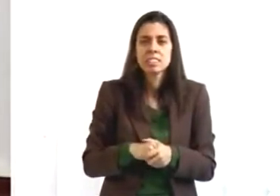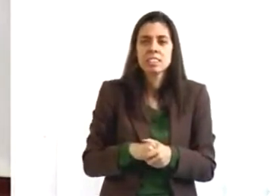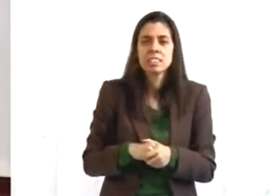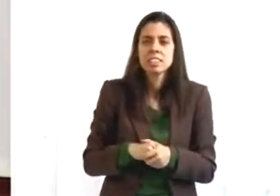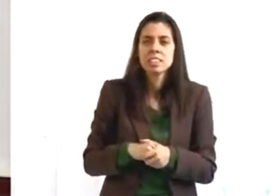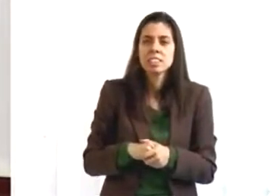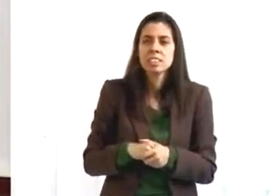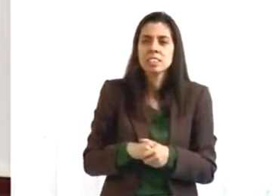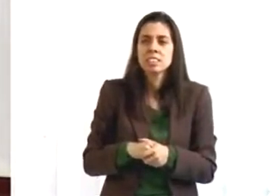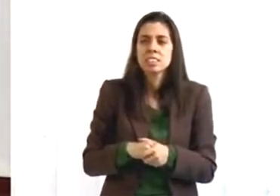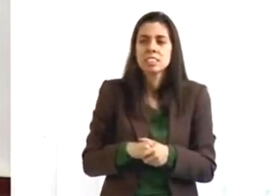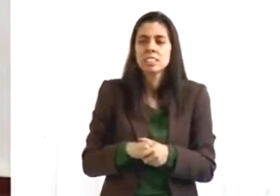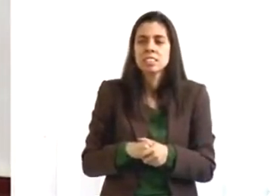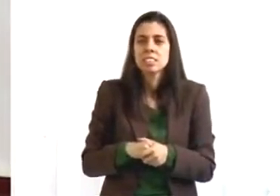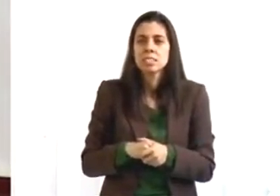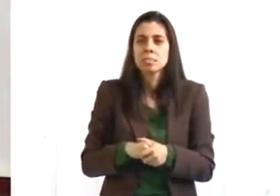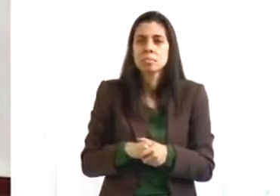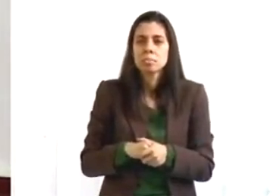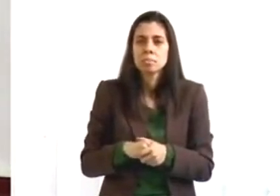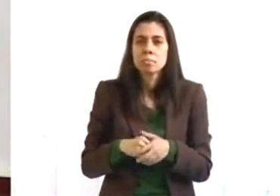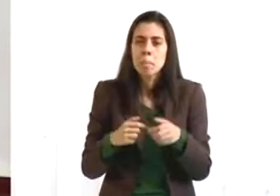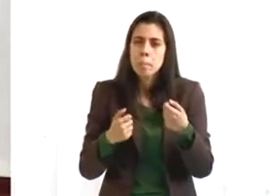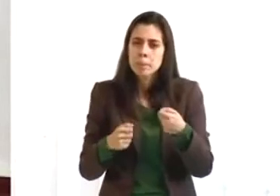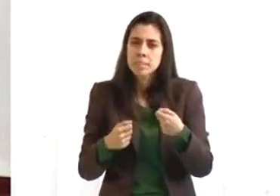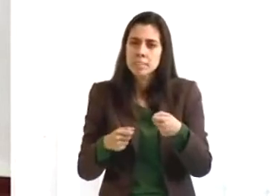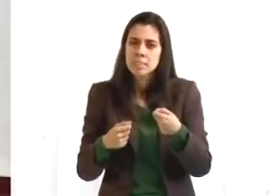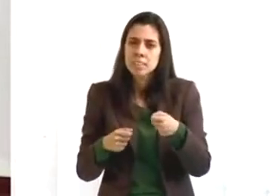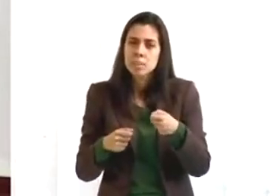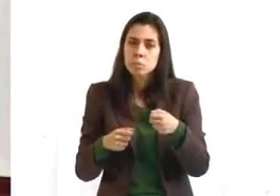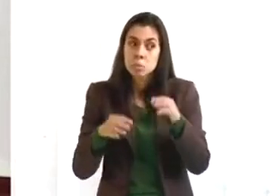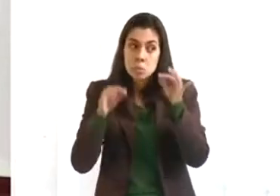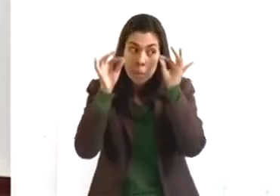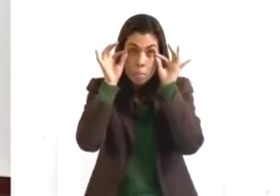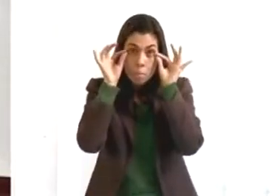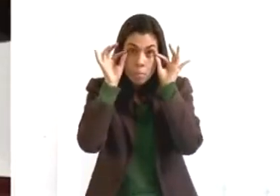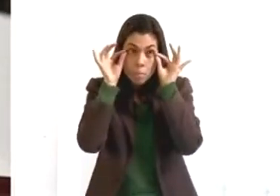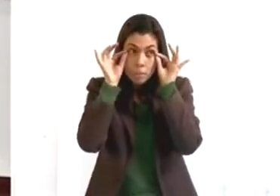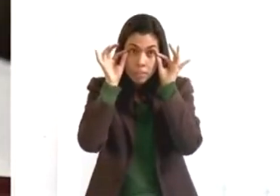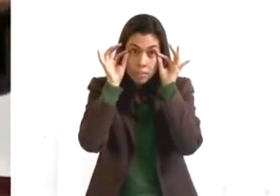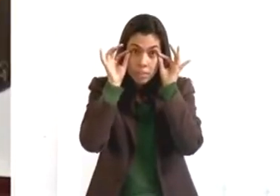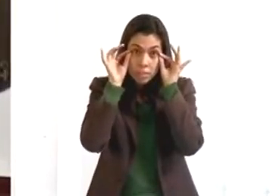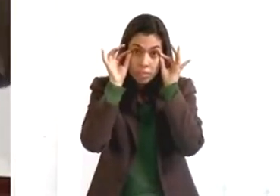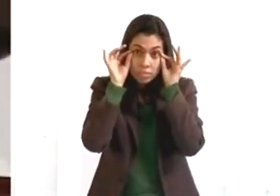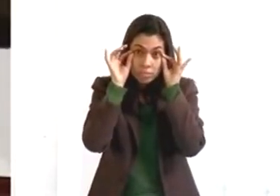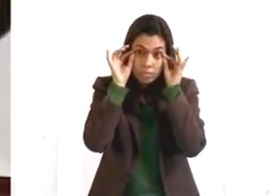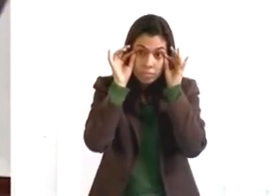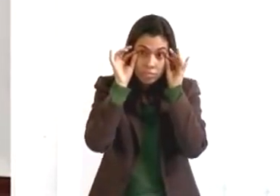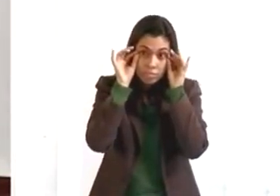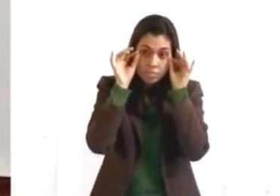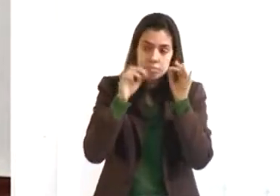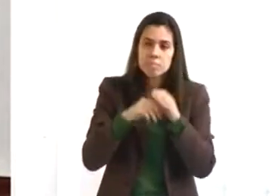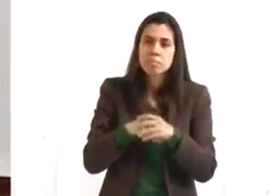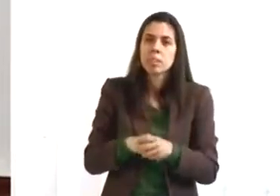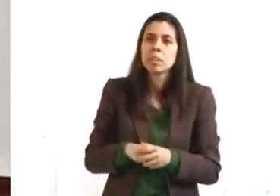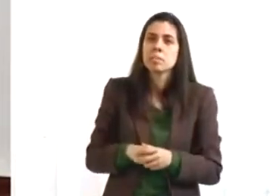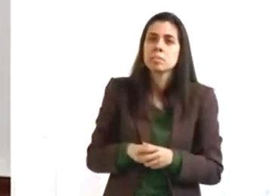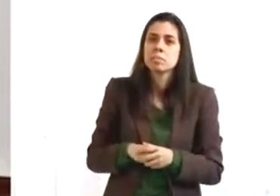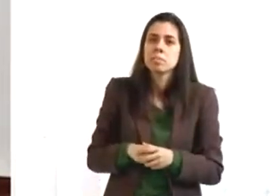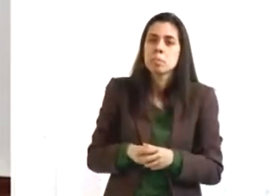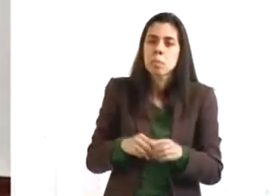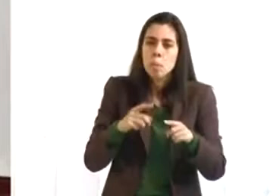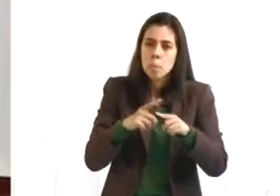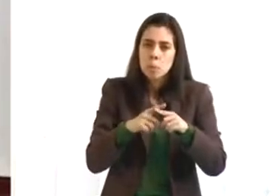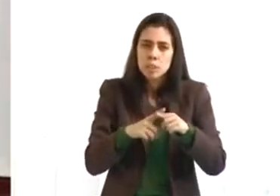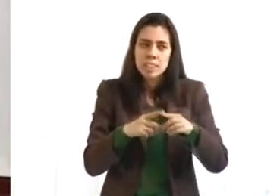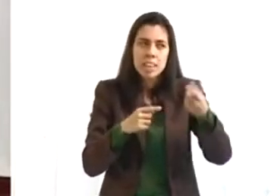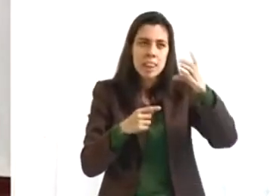aquilo que talvez muitas vezes nos falta. A gente diz assim: eu não percebi nada, pastor, eu não percebi que aquela era uma oportunidade que Deus estava me